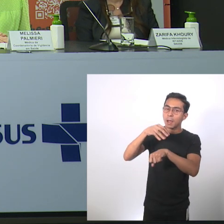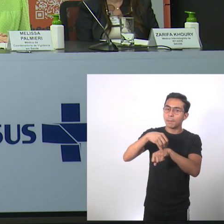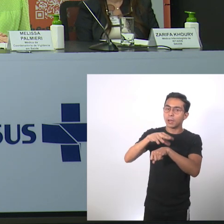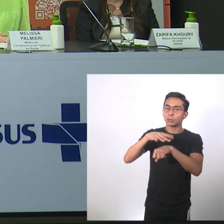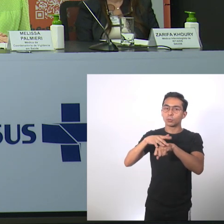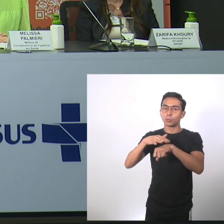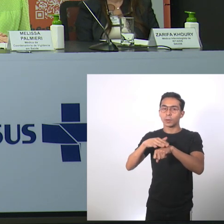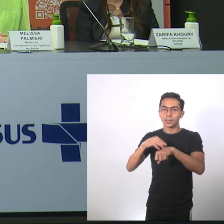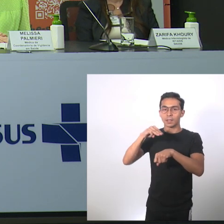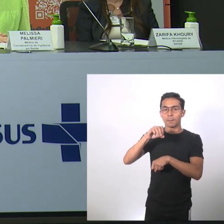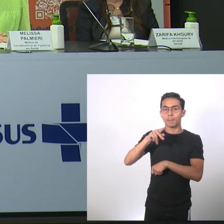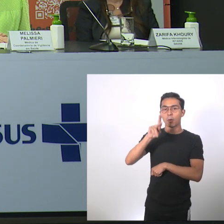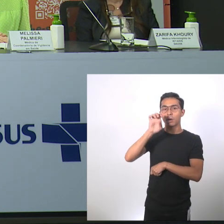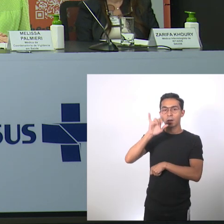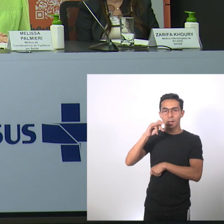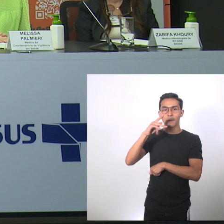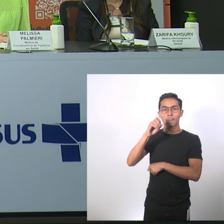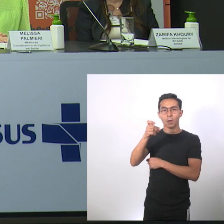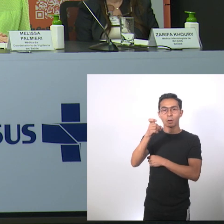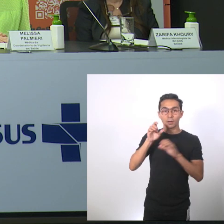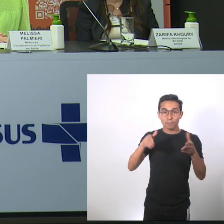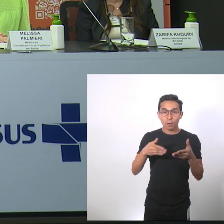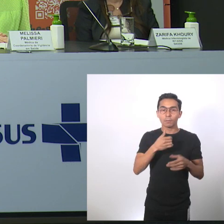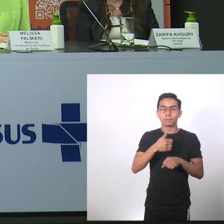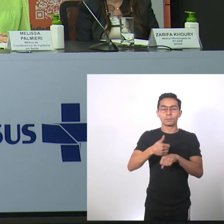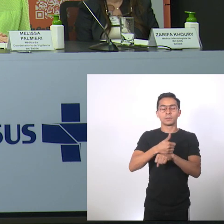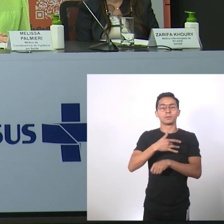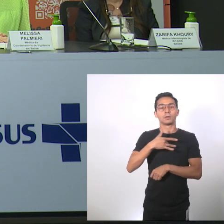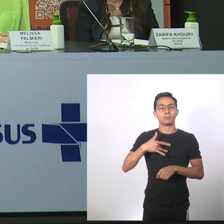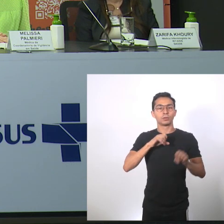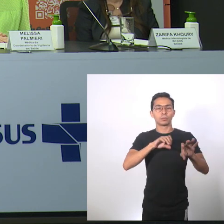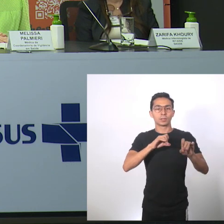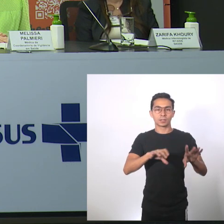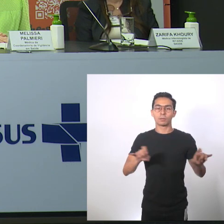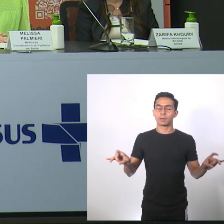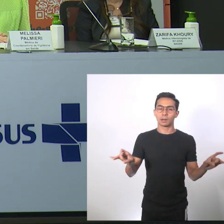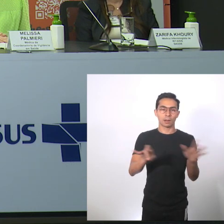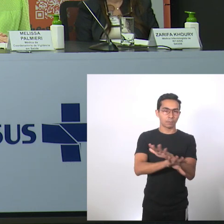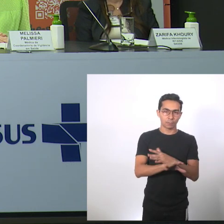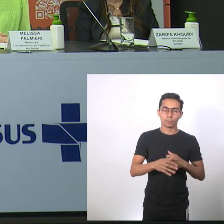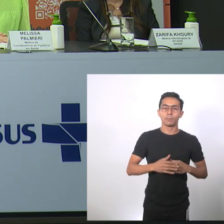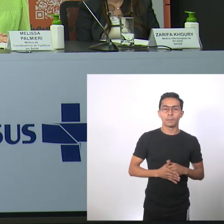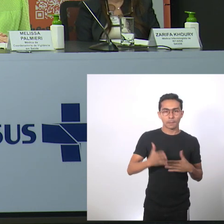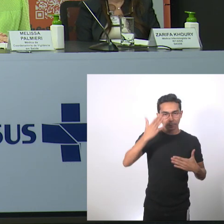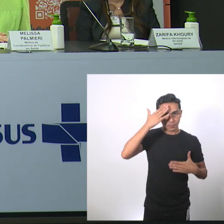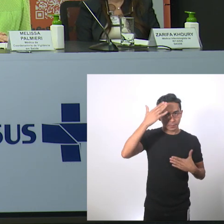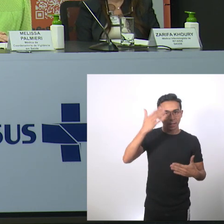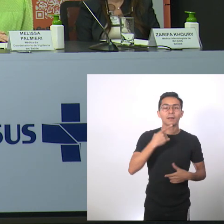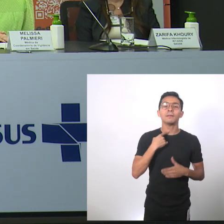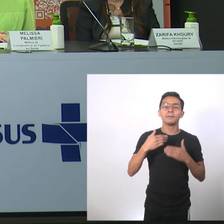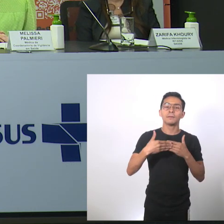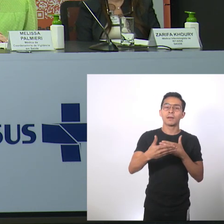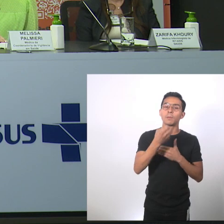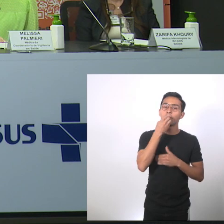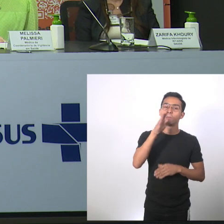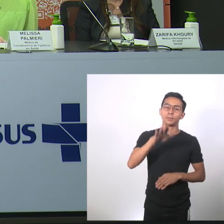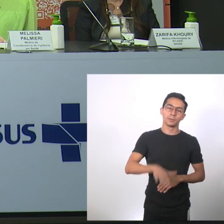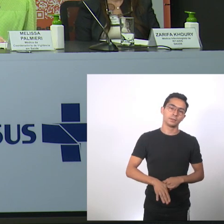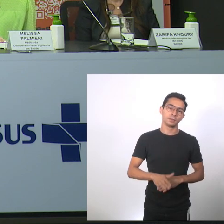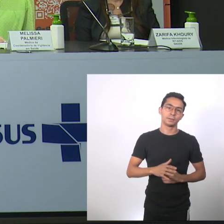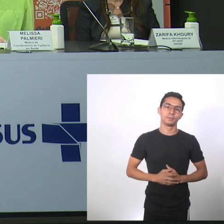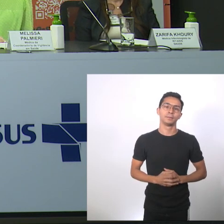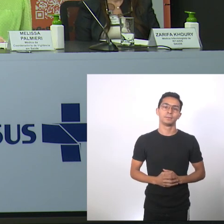aos profissionais de saúde e educação da rede municipal. Muito obrigado, desejamos a todos uma excelente tarde.